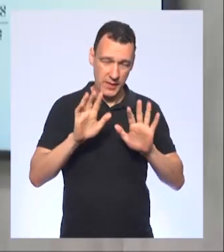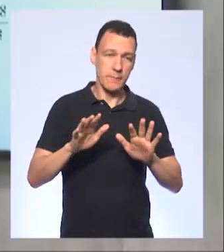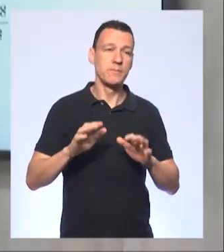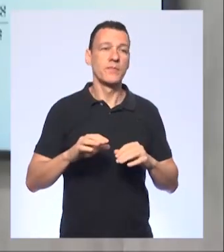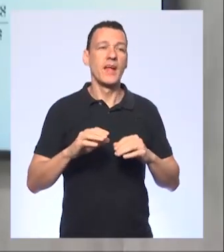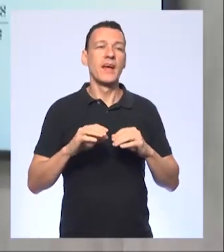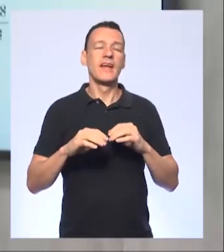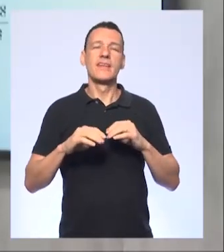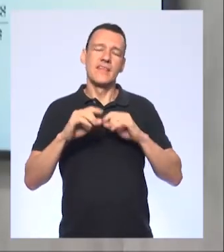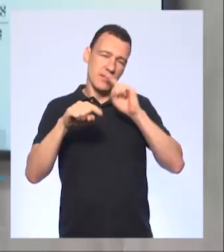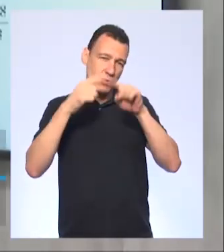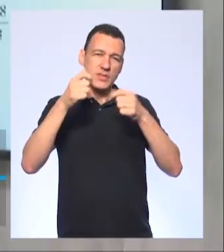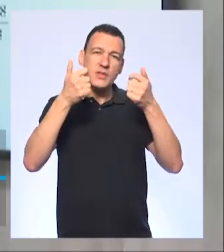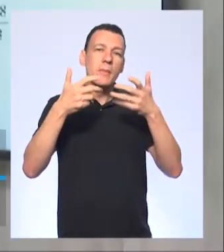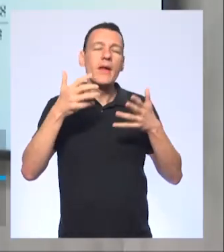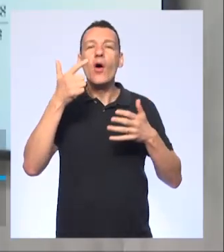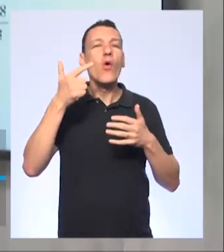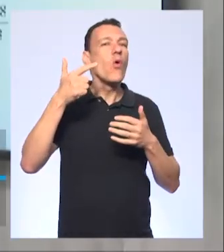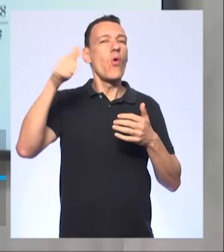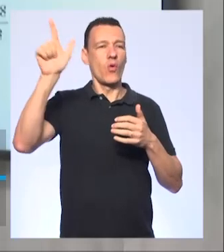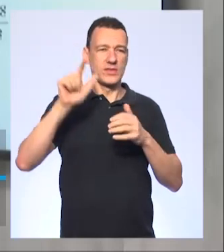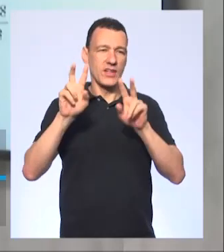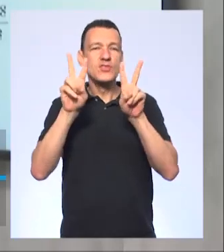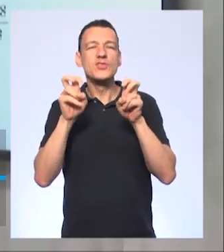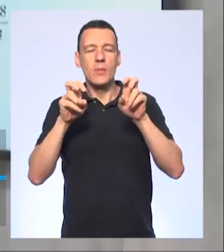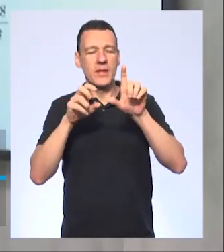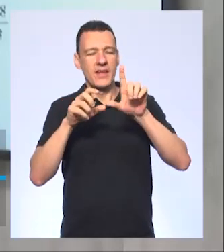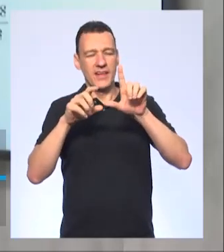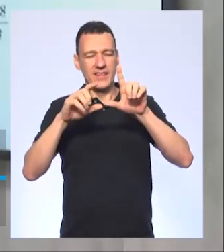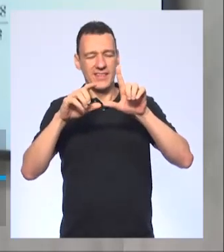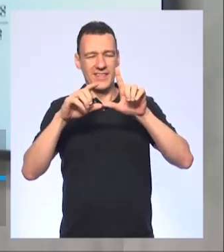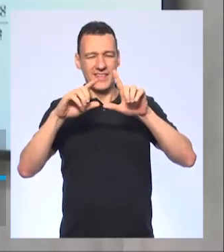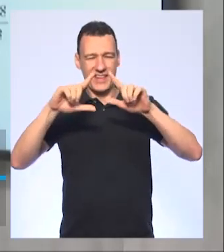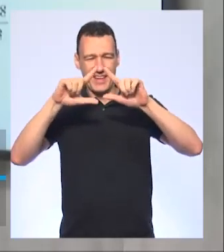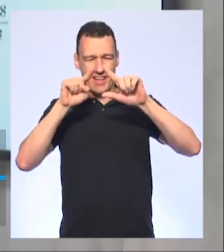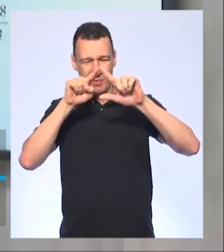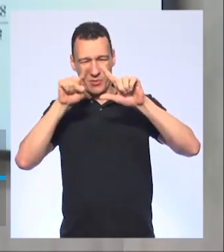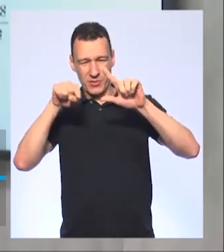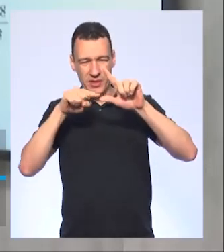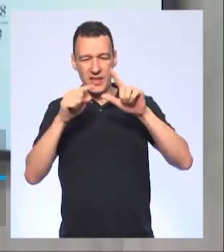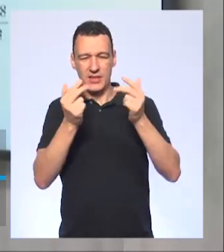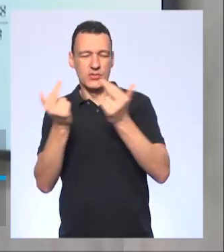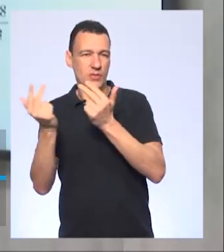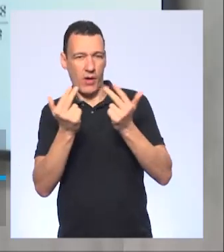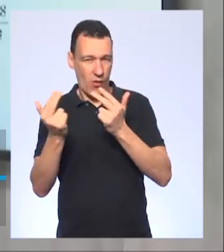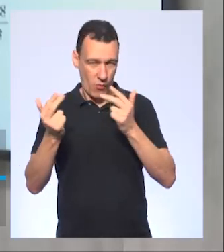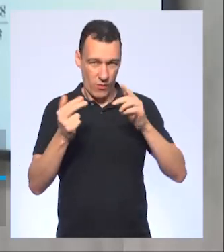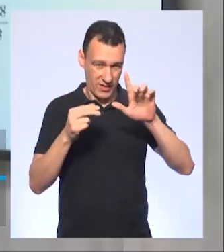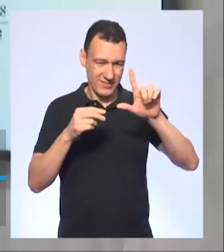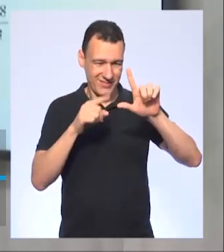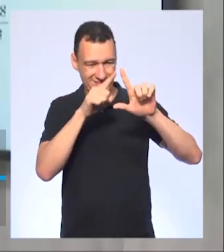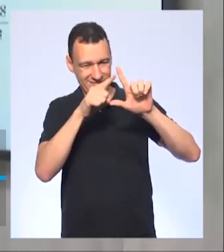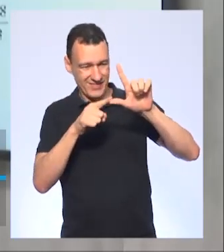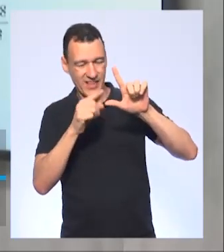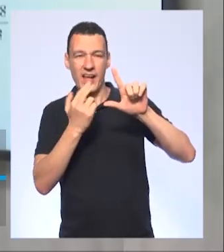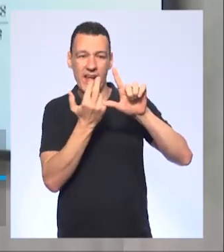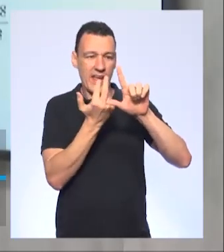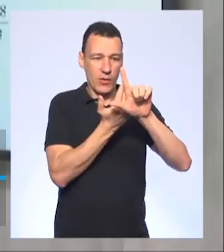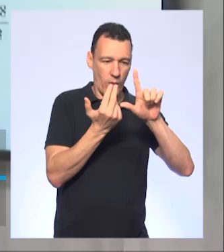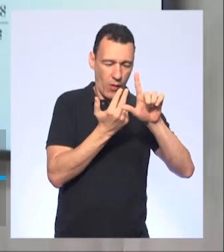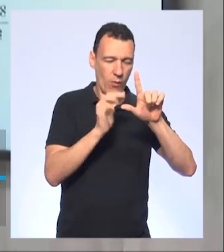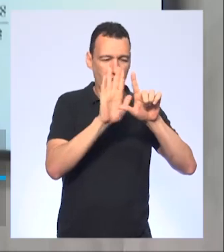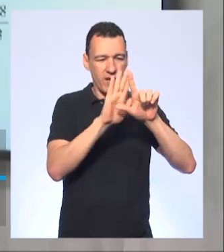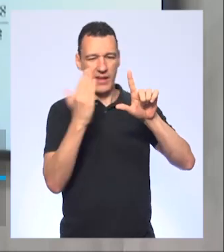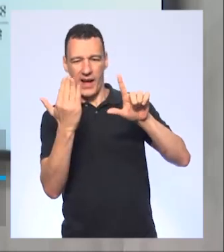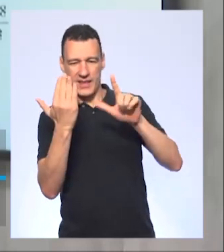consequência do Tales, que é semelhança de triângulos. Quando dois triângulos são semelhantes, os ângulos internos são iguais e os lados são proporcionais.